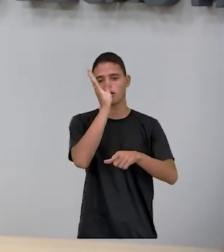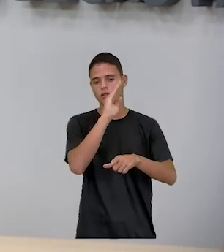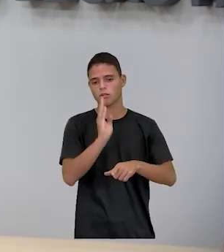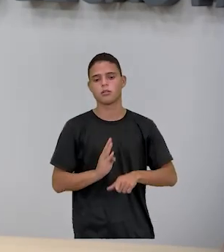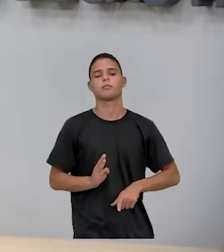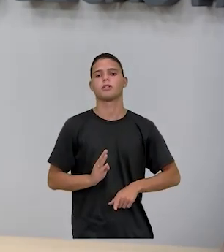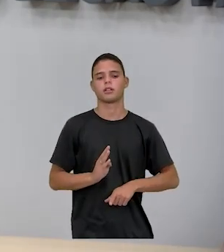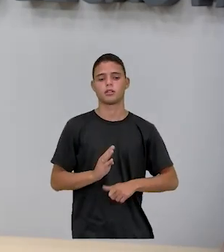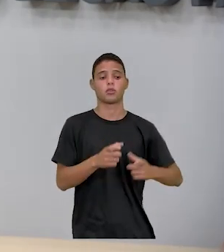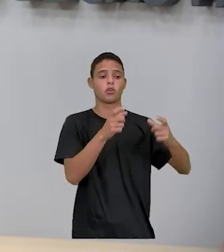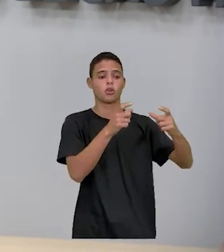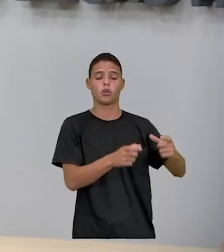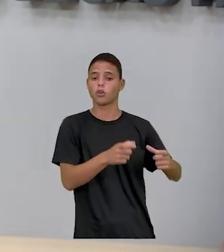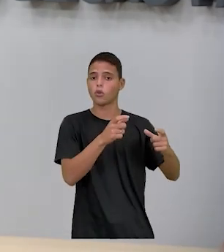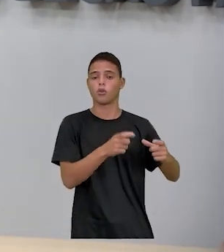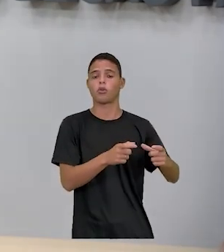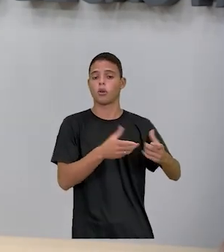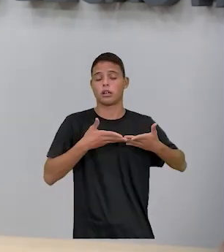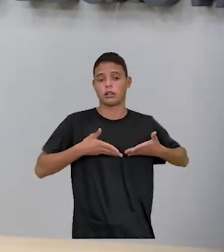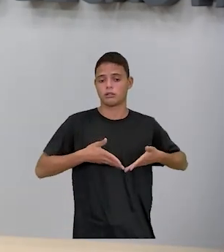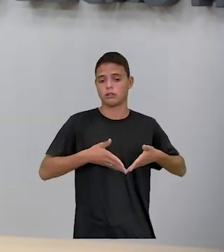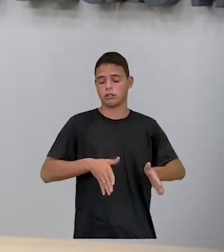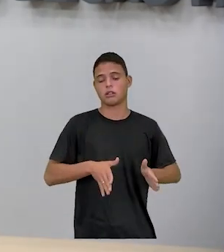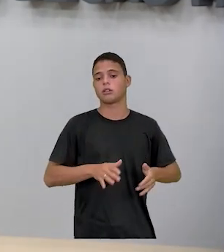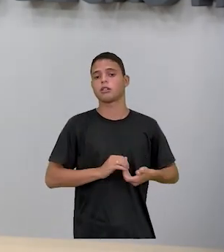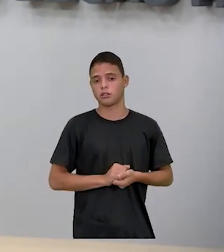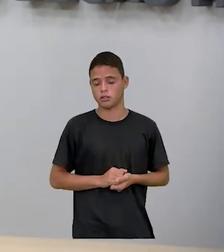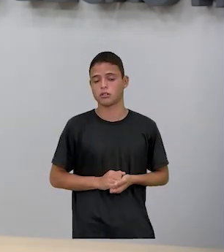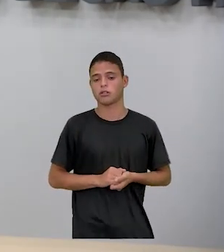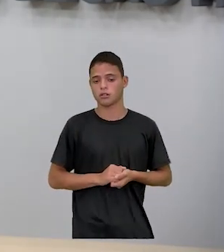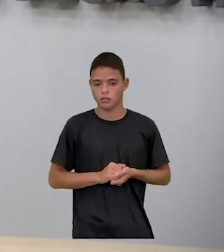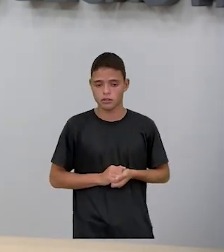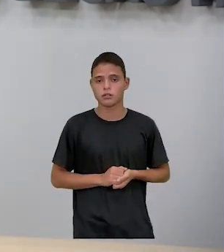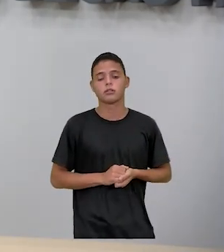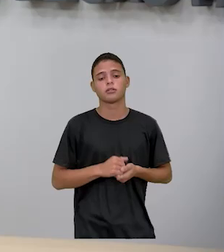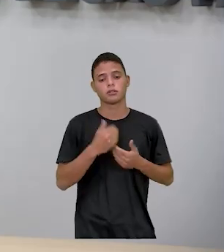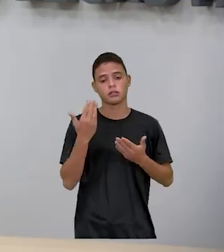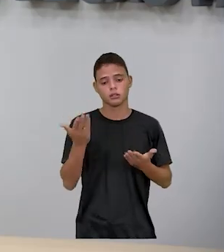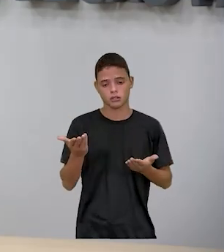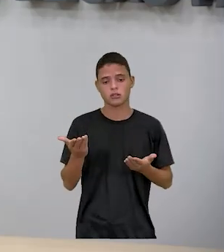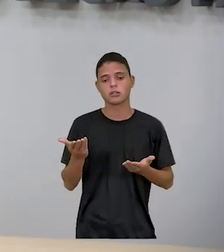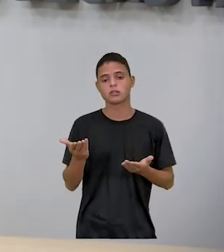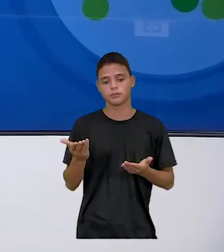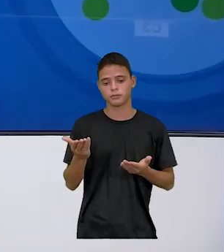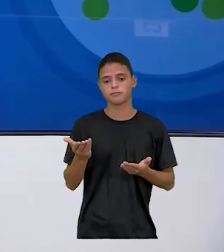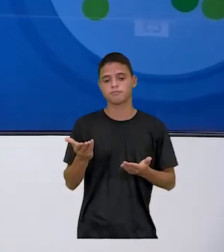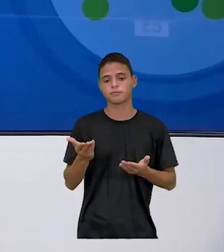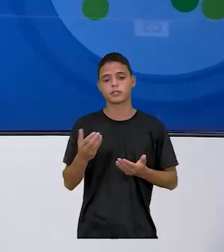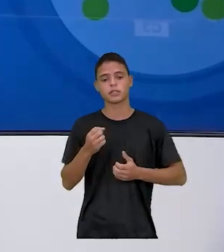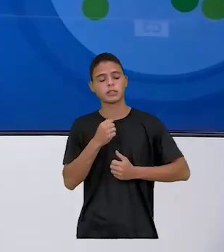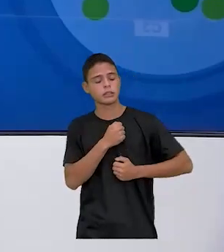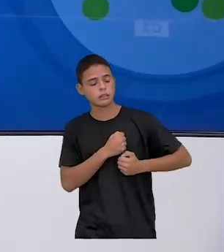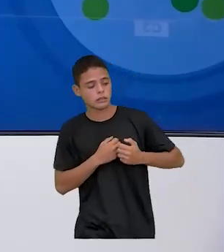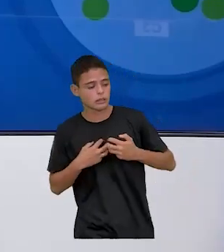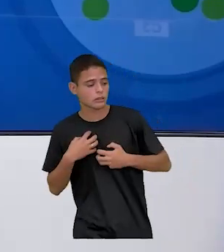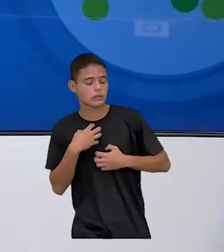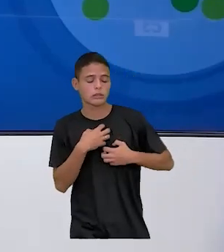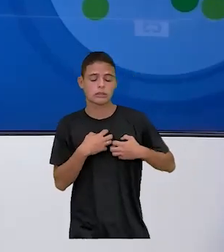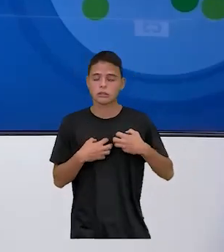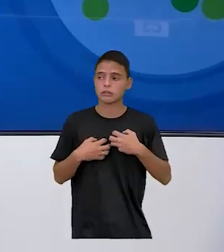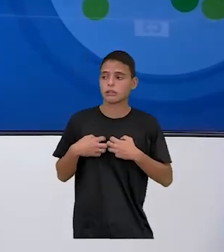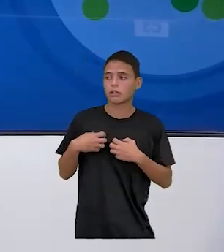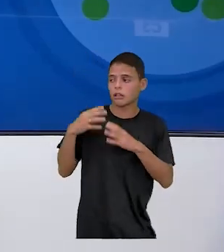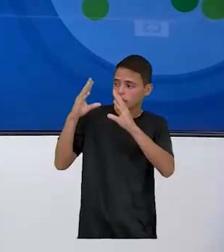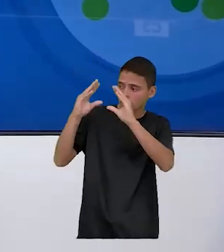a terra natal, né? De quem está falando, do eu lírico, na verdade. Né? Em cismar sozinho à noite, mais